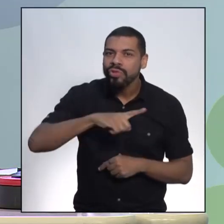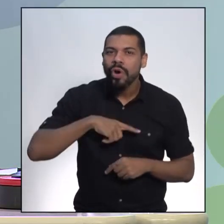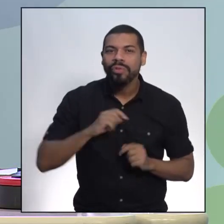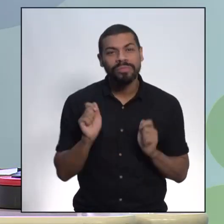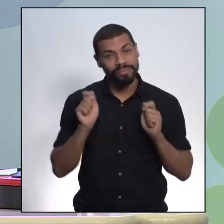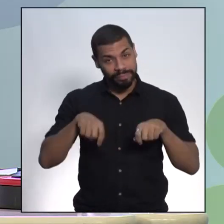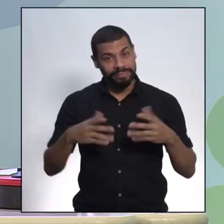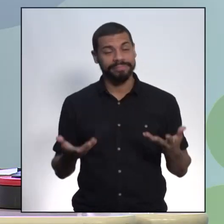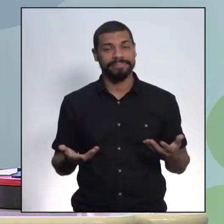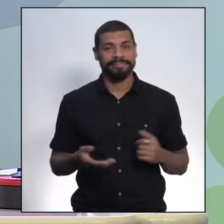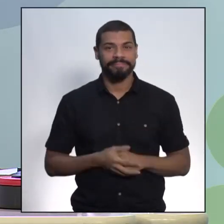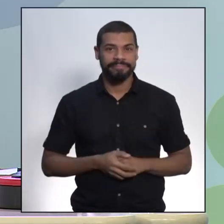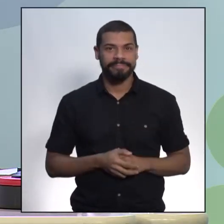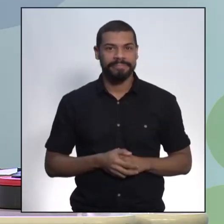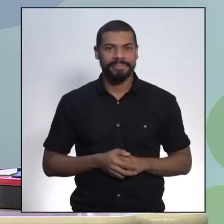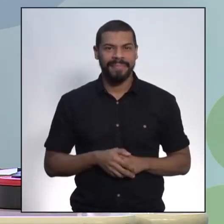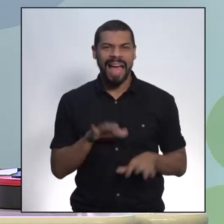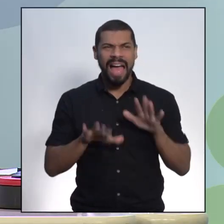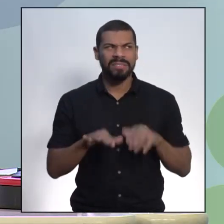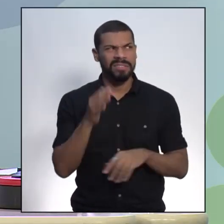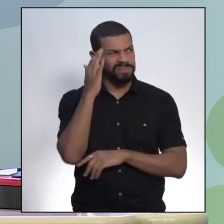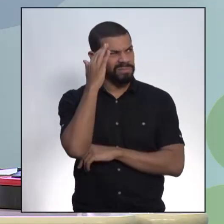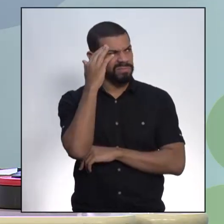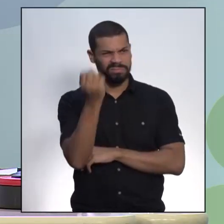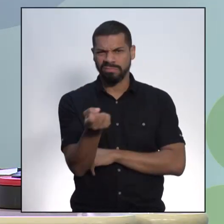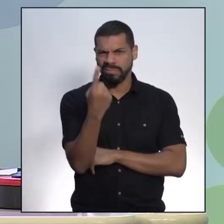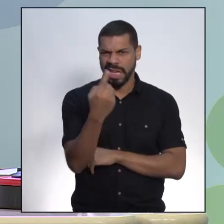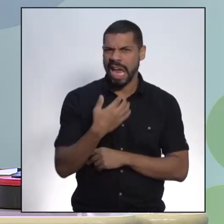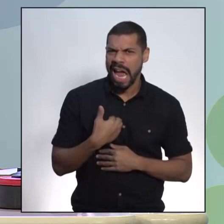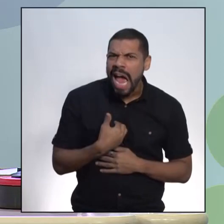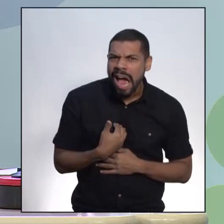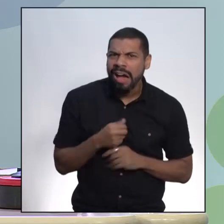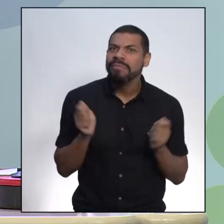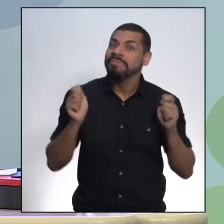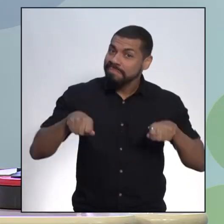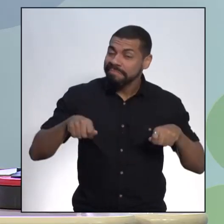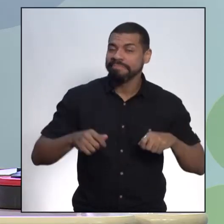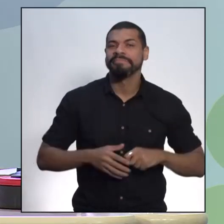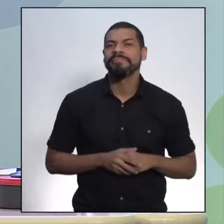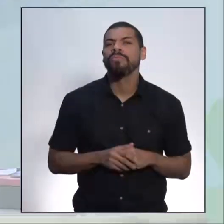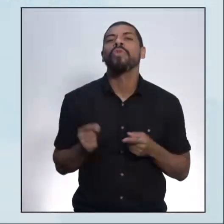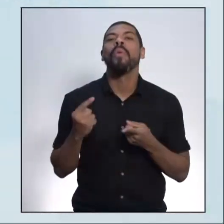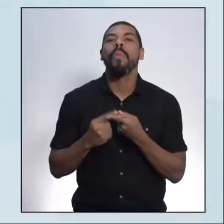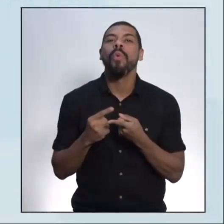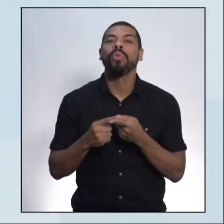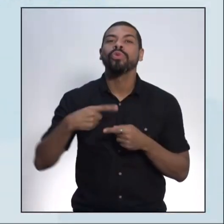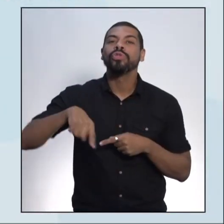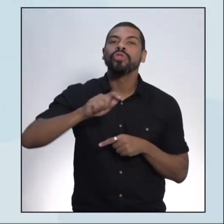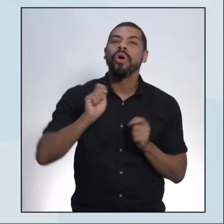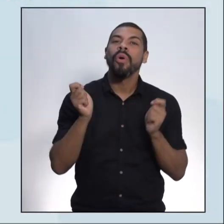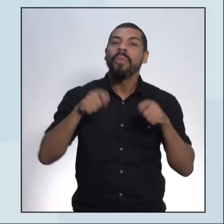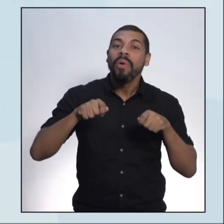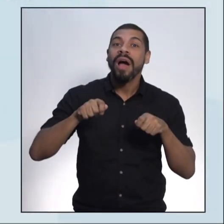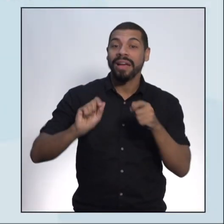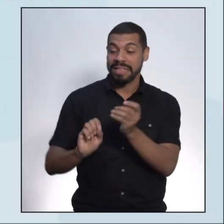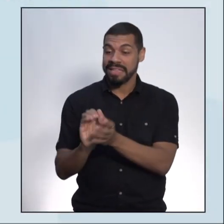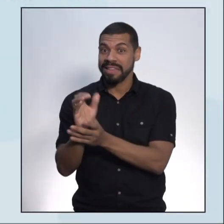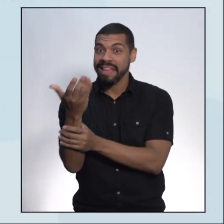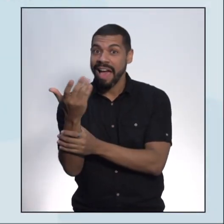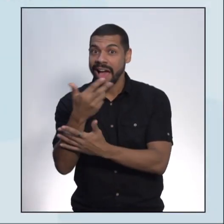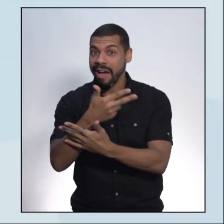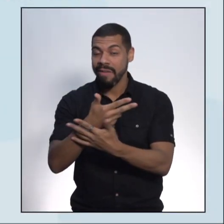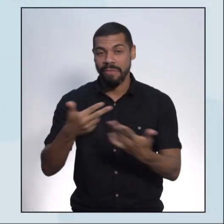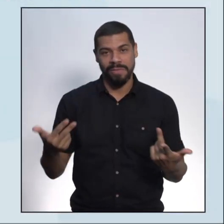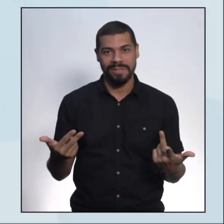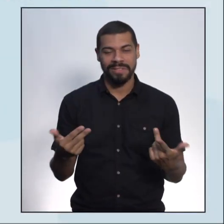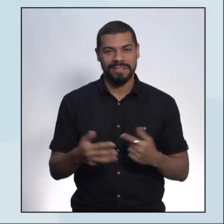na verdade. A gente, às vezes, não se dá conta disso, mas nós somos desenvolvedores. Por quê? Porque somos capazes de criar coisas.